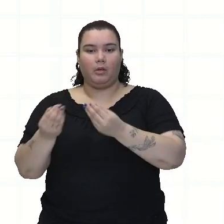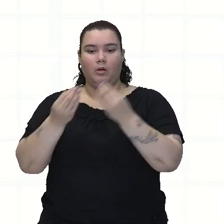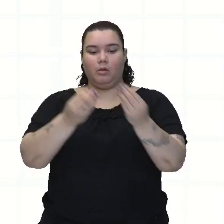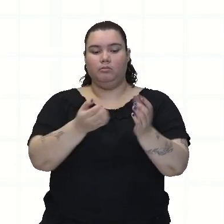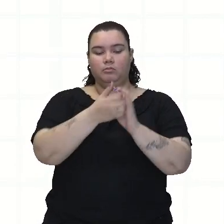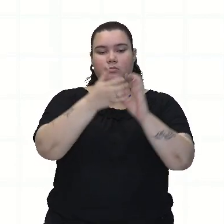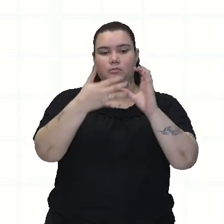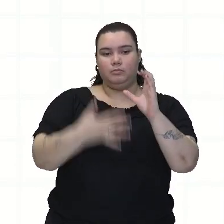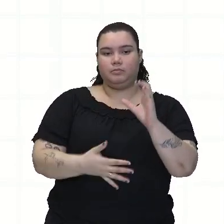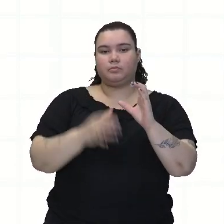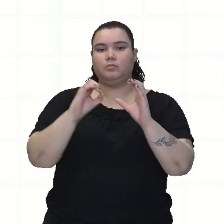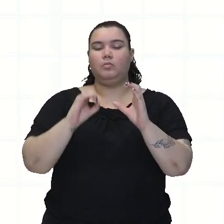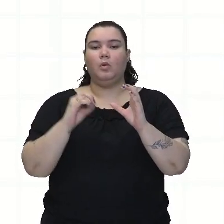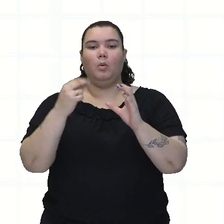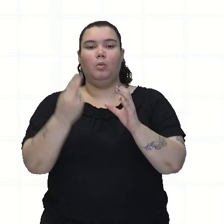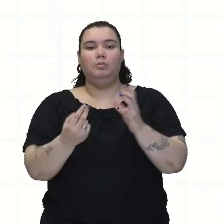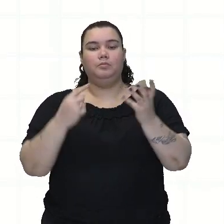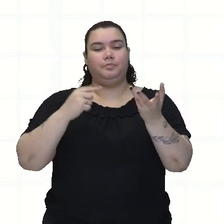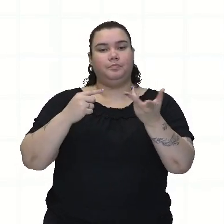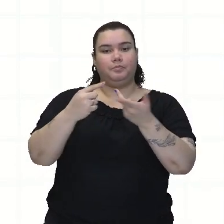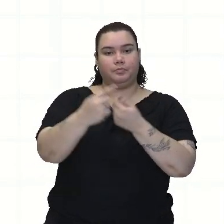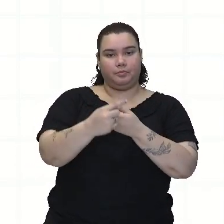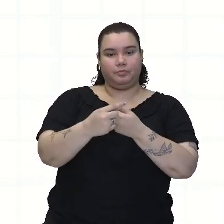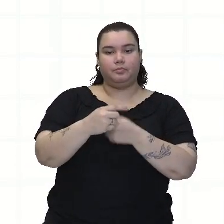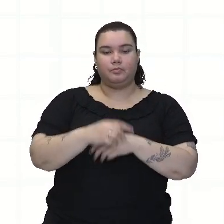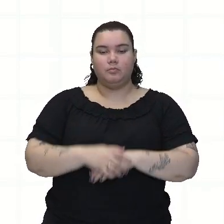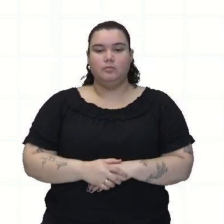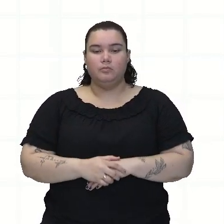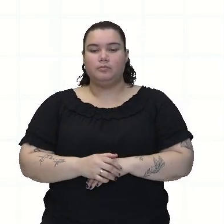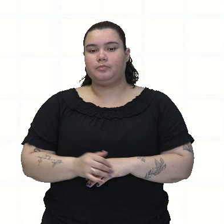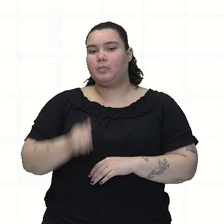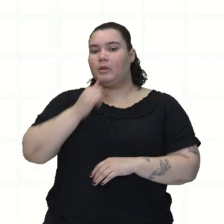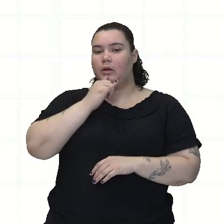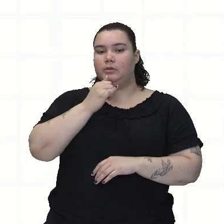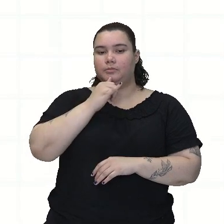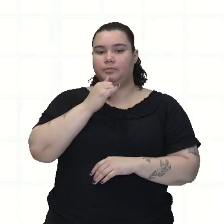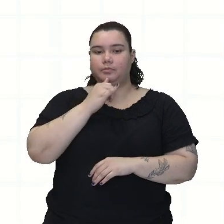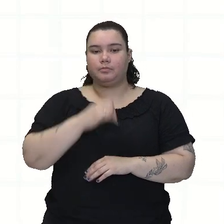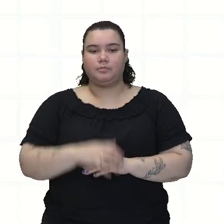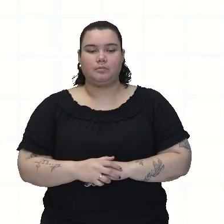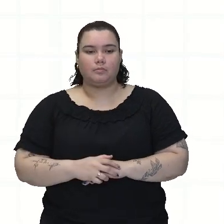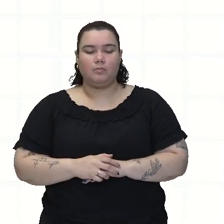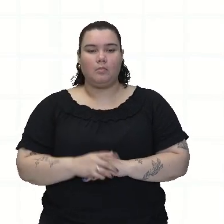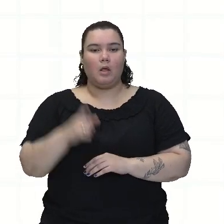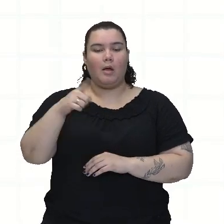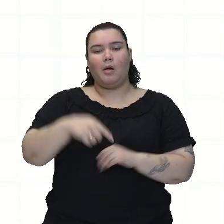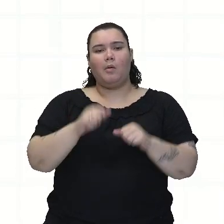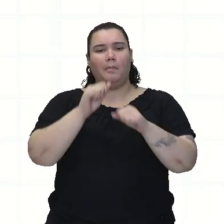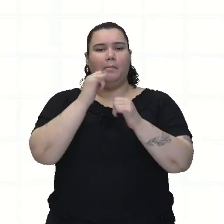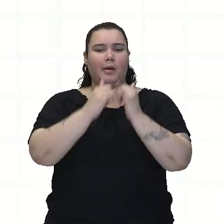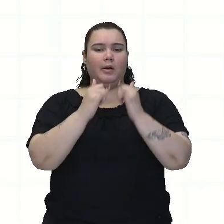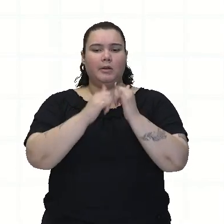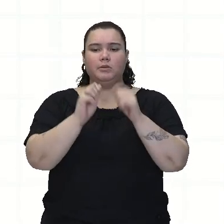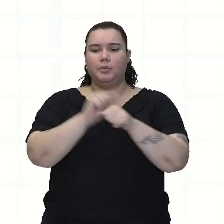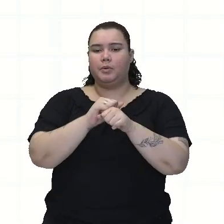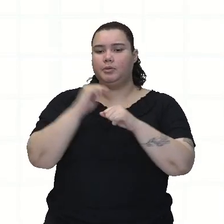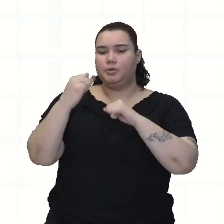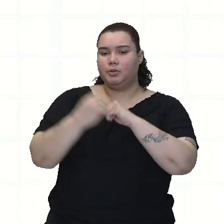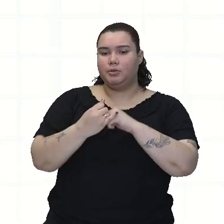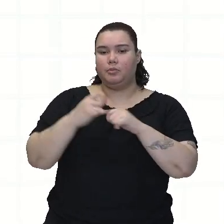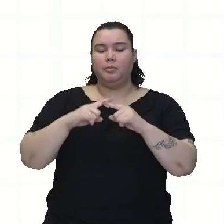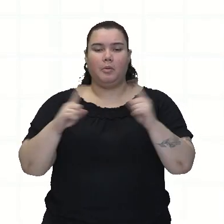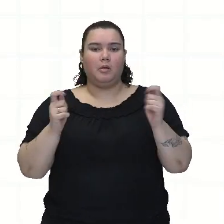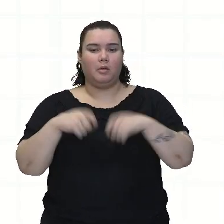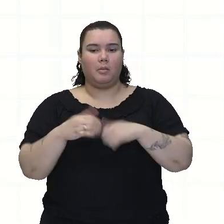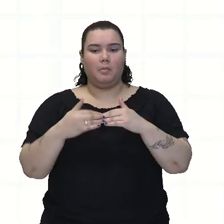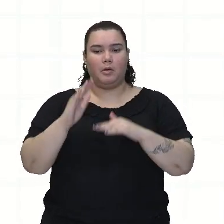atribuindo-lhe características ou qualidade. É como se fosse o nosso adjetivo, mas pode ser composto por mais de uma palavra. Eles